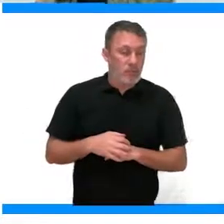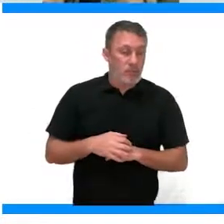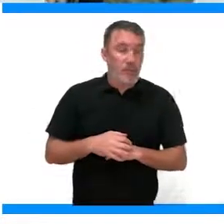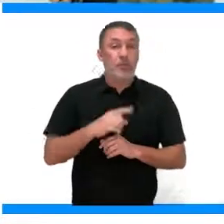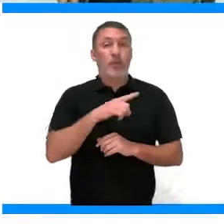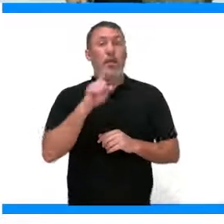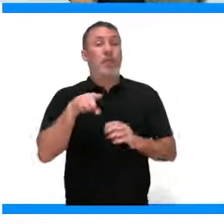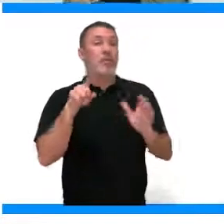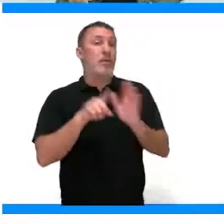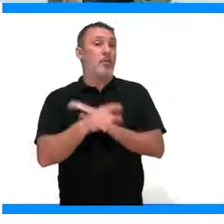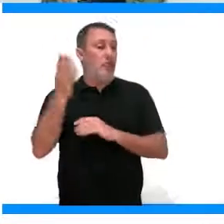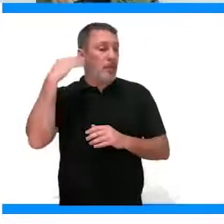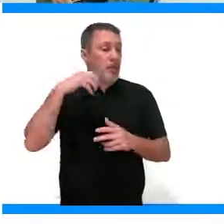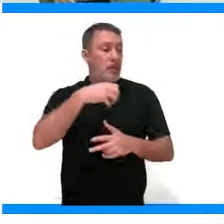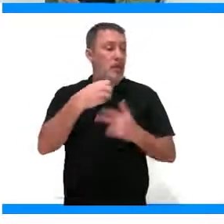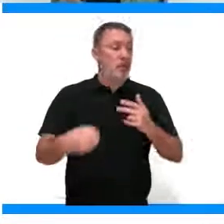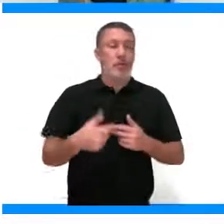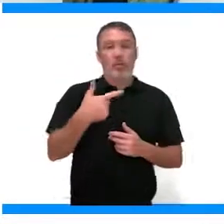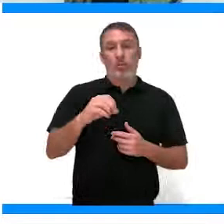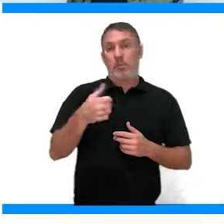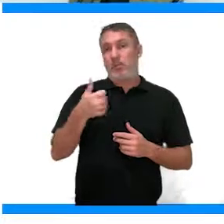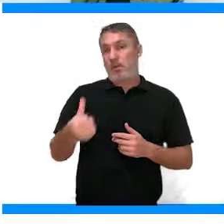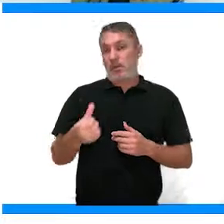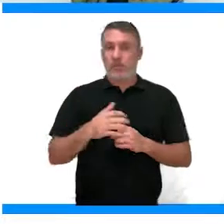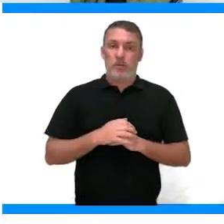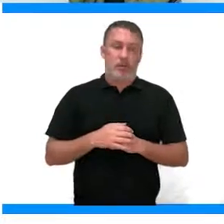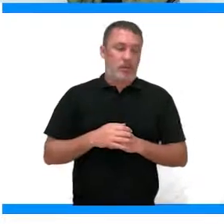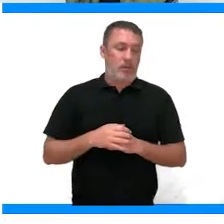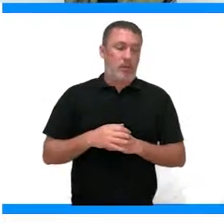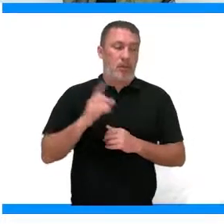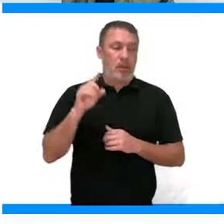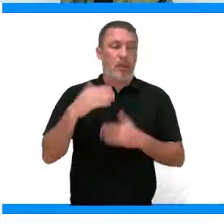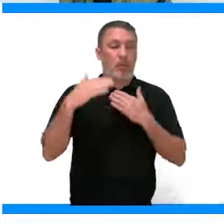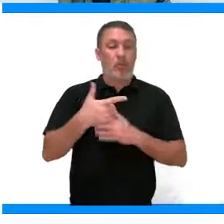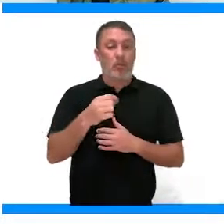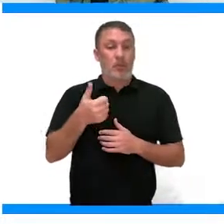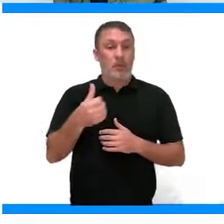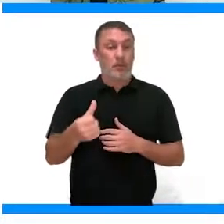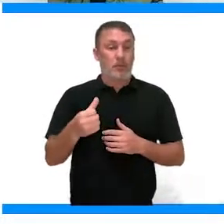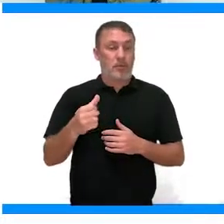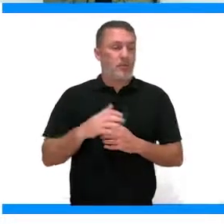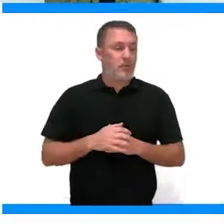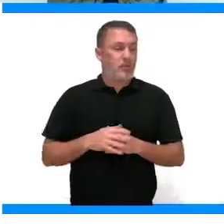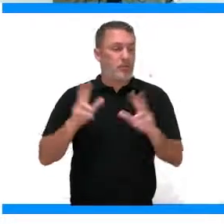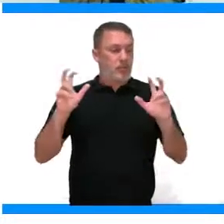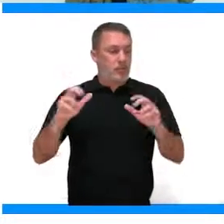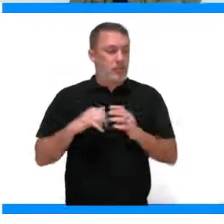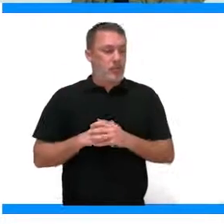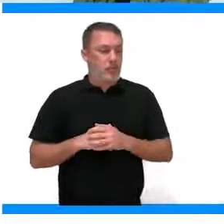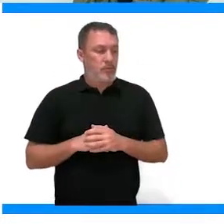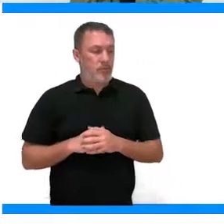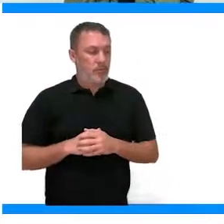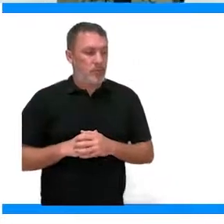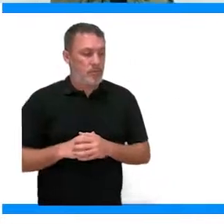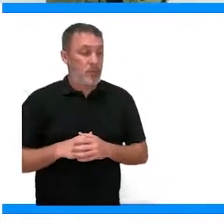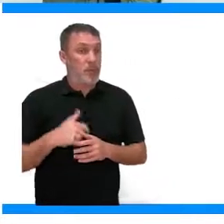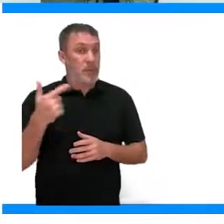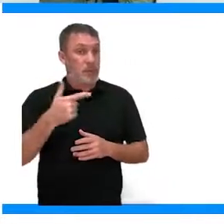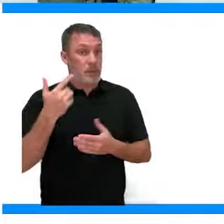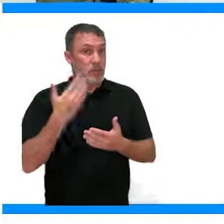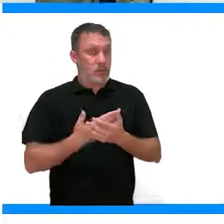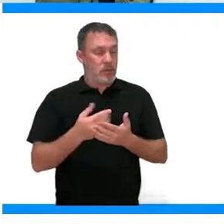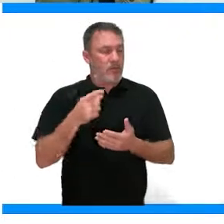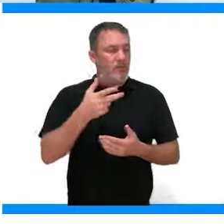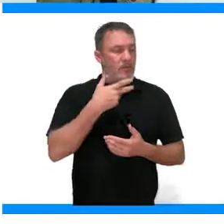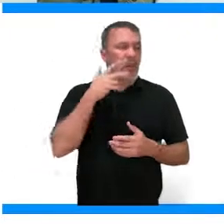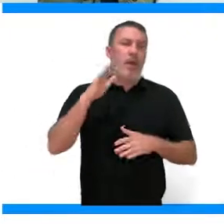Essa questão caiu no Enem 2016, né? Essa questão caiu no Enem 2016. Segunda aplicação, algumas edições